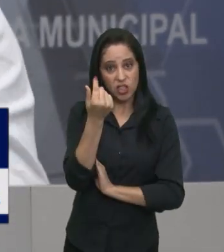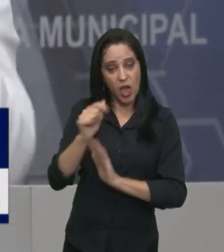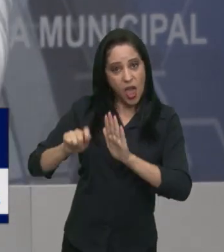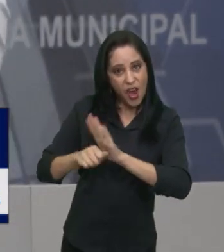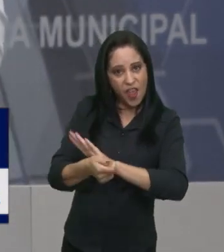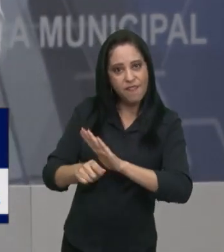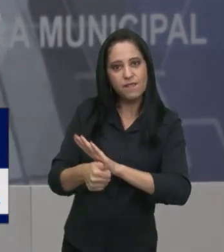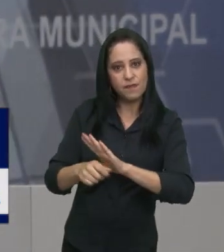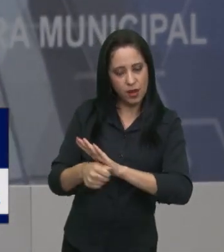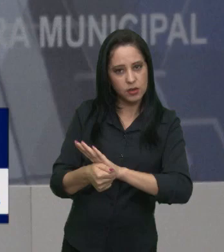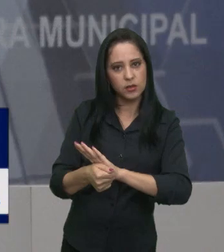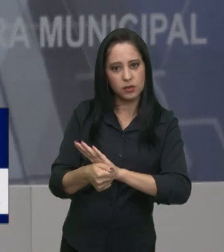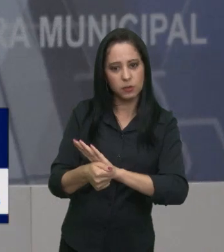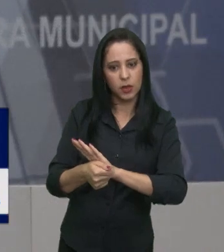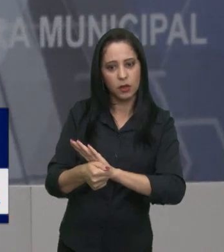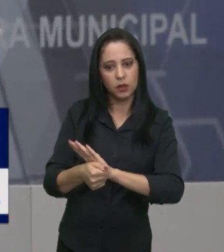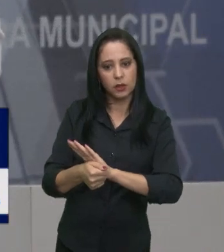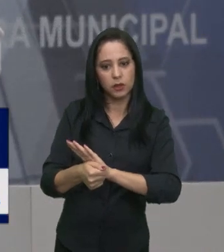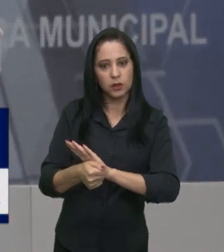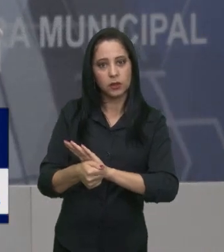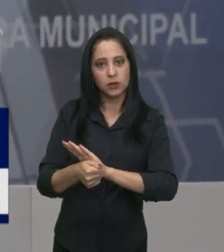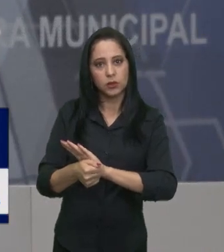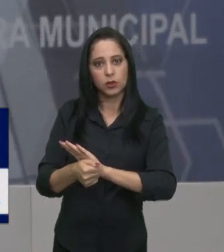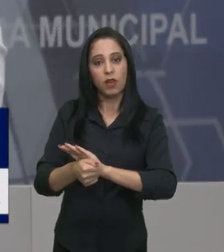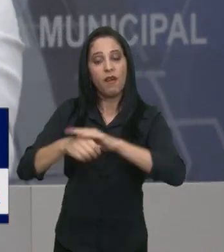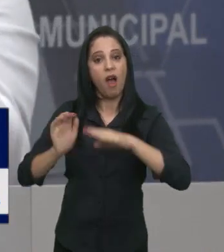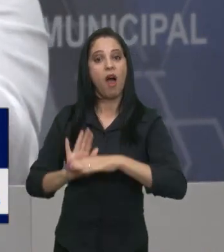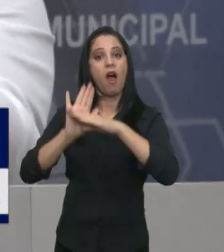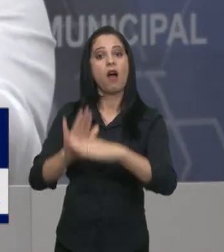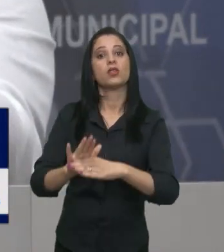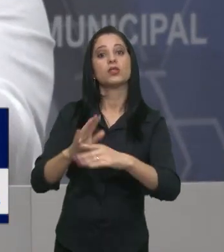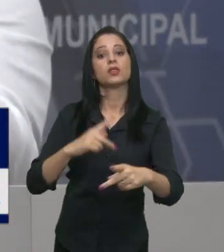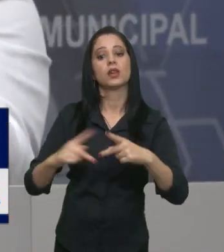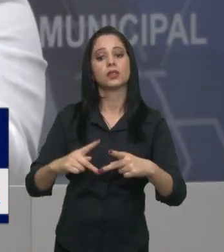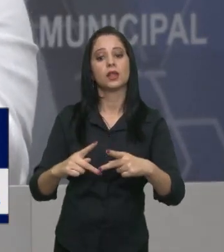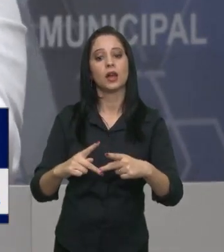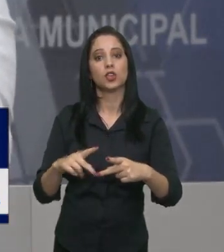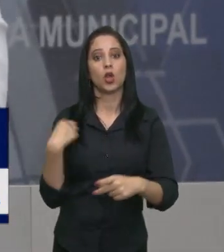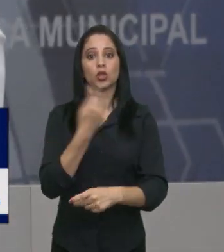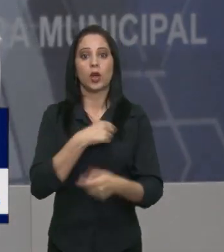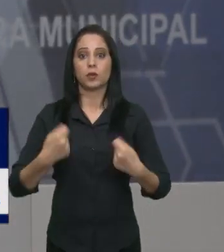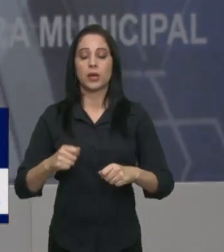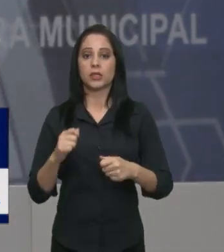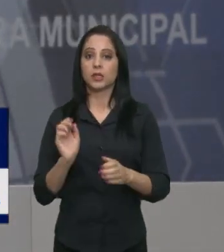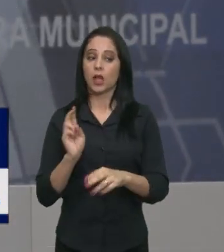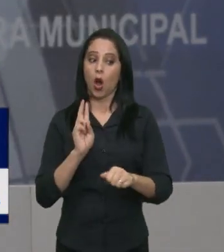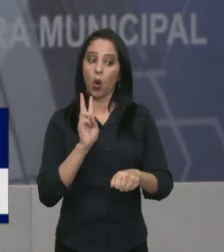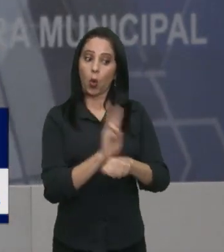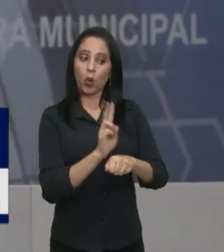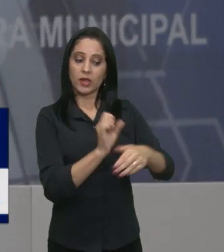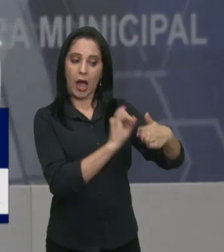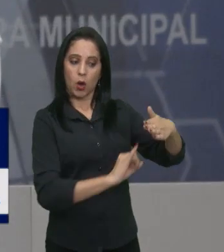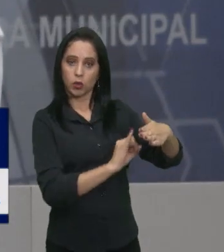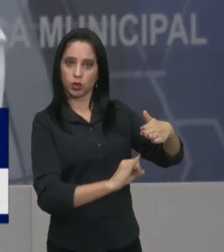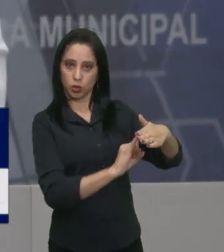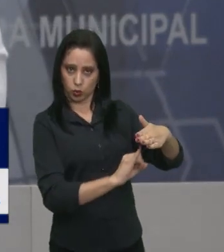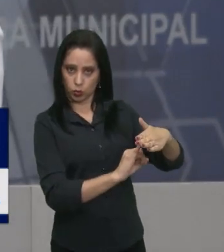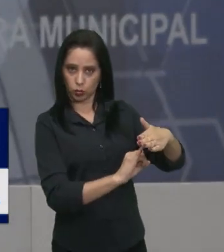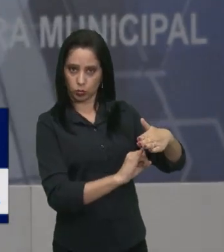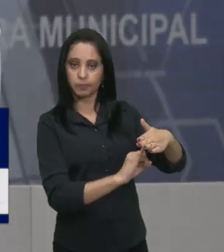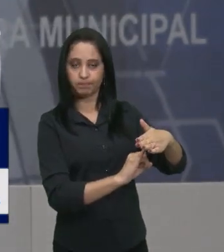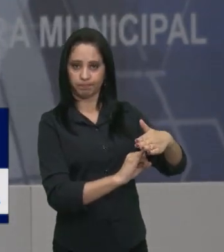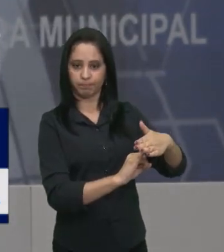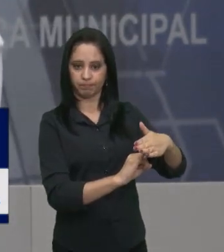que entra para servir ao município. Nós temos que cuidar não só do instituto, da saúde dele, para